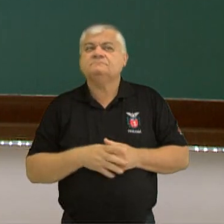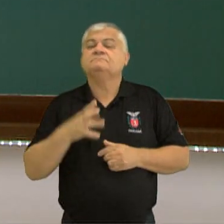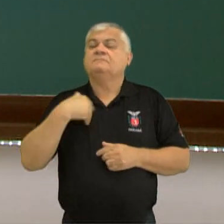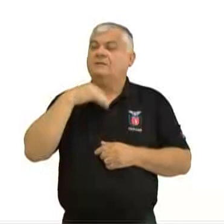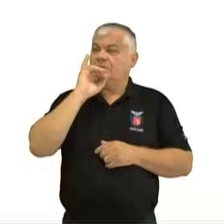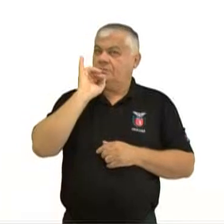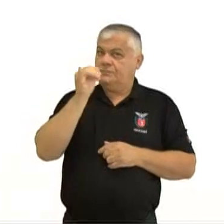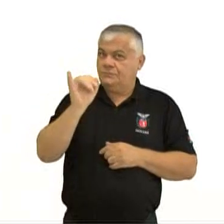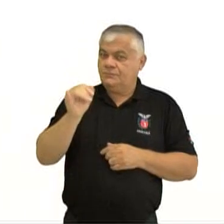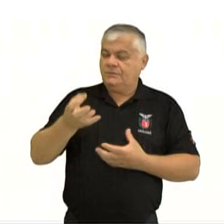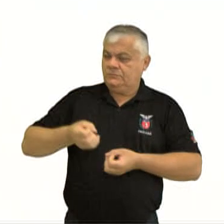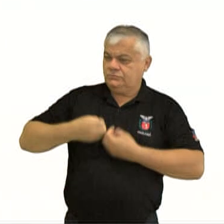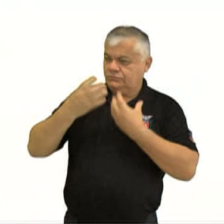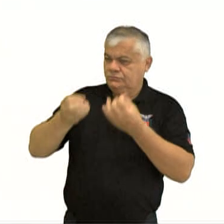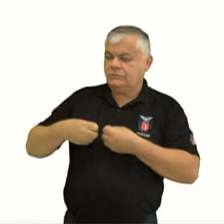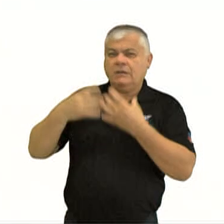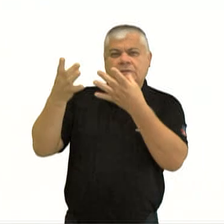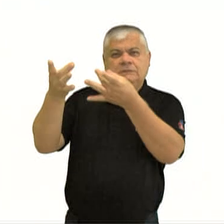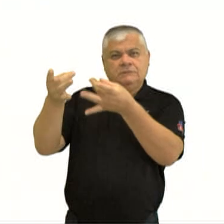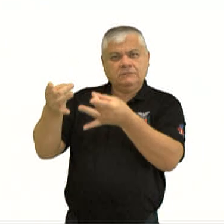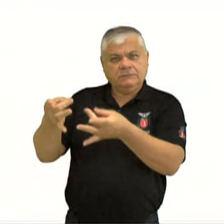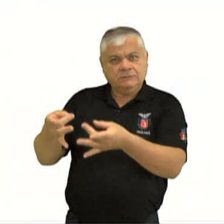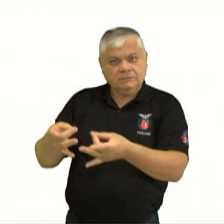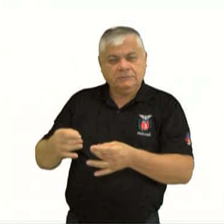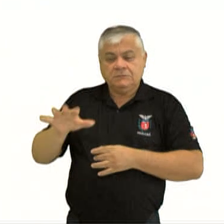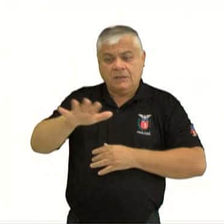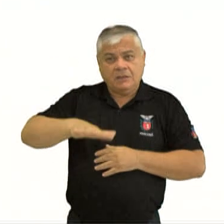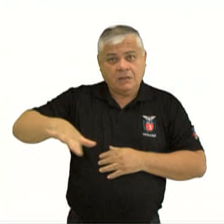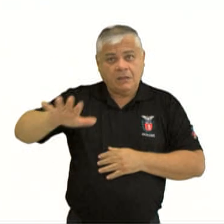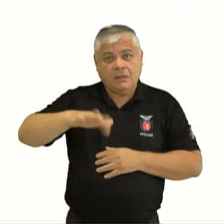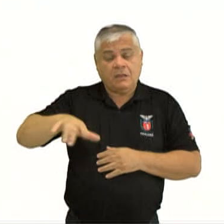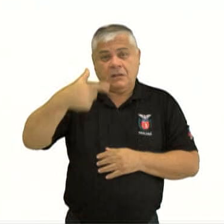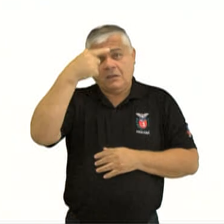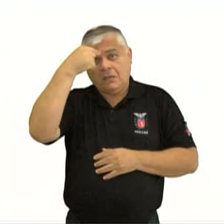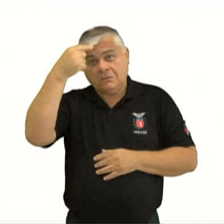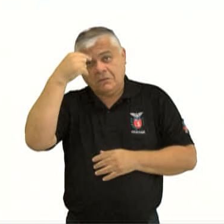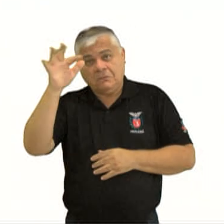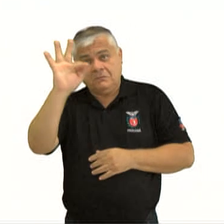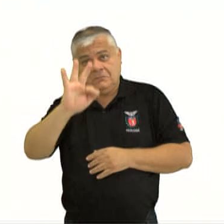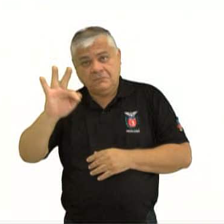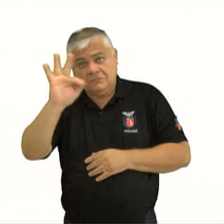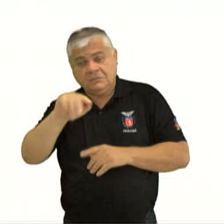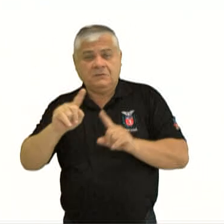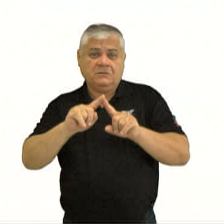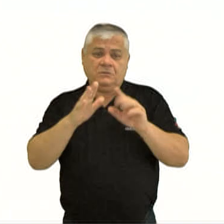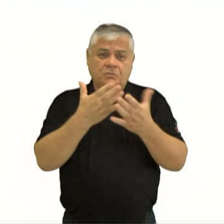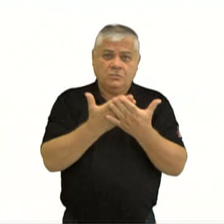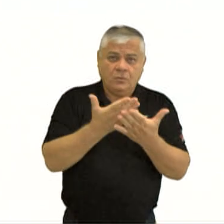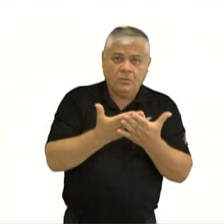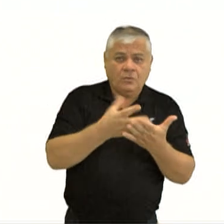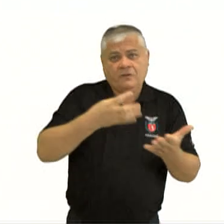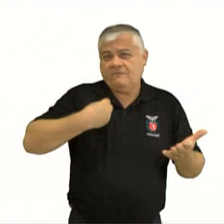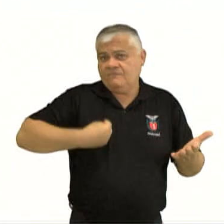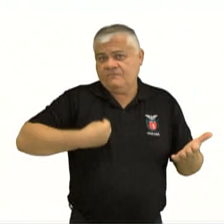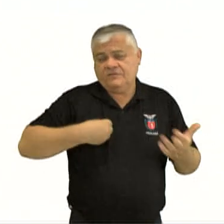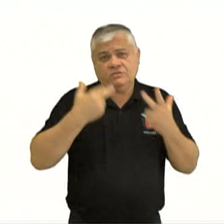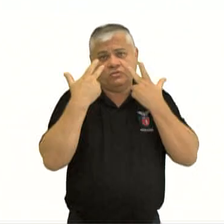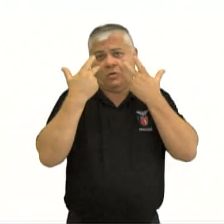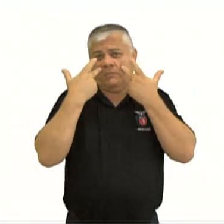Relato, uma descrição detalhada. Pode ser no campo acadêmico ou até mesmo cotidiano. Relato. O próprio nome